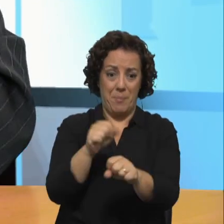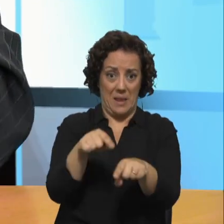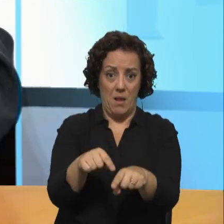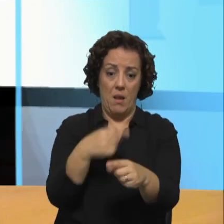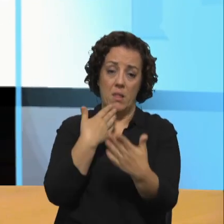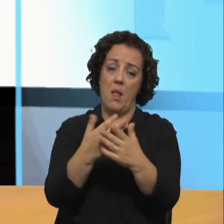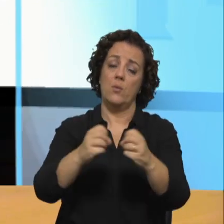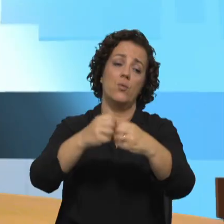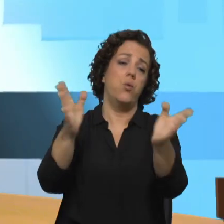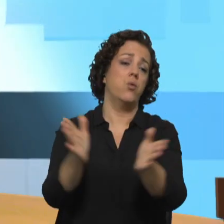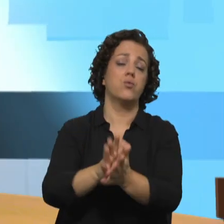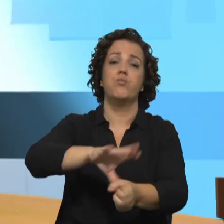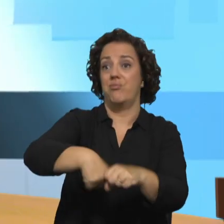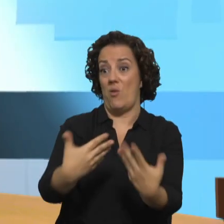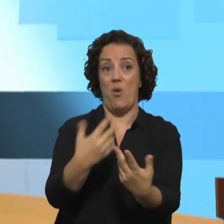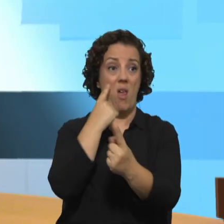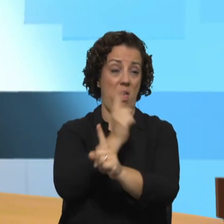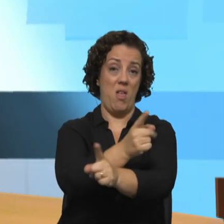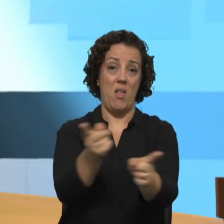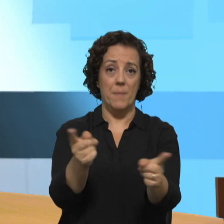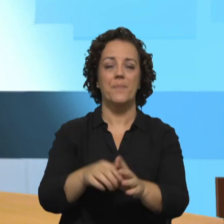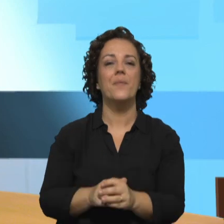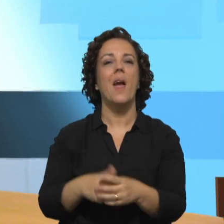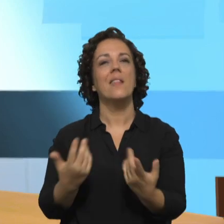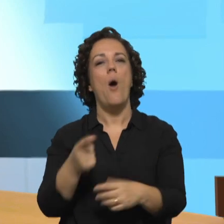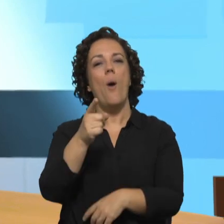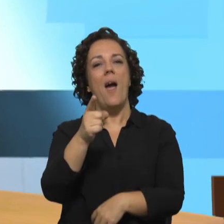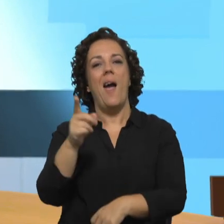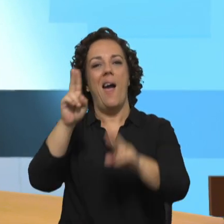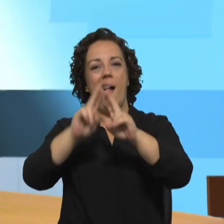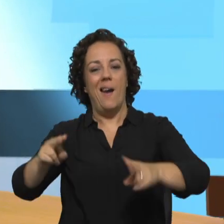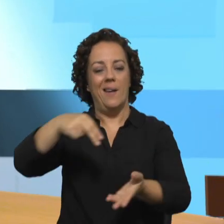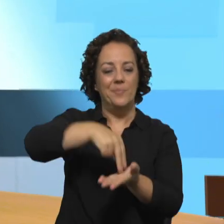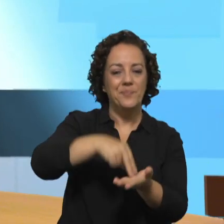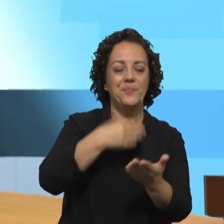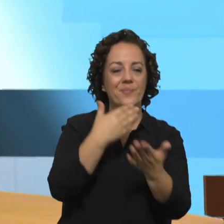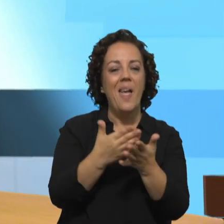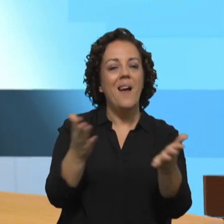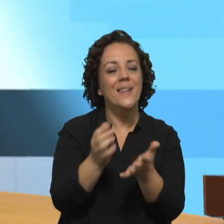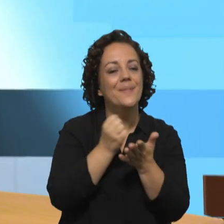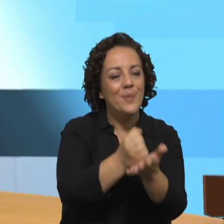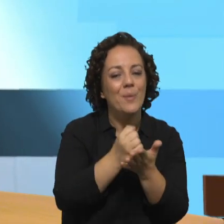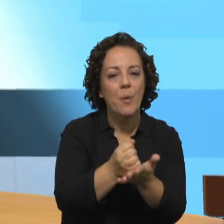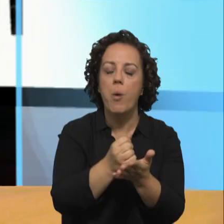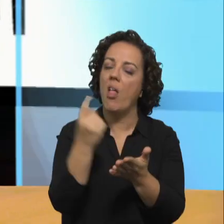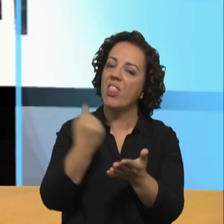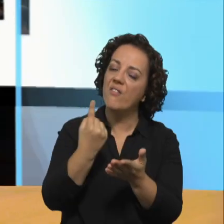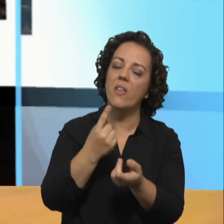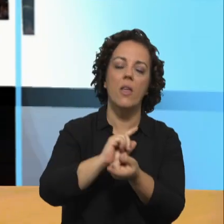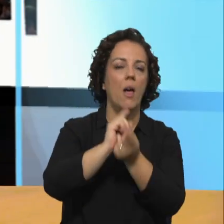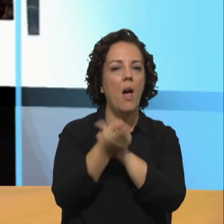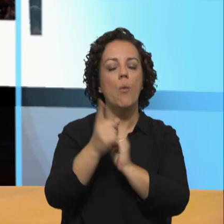acontecer. Portanto, este assistencialismo dever-se-ia converter em projetos sustentáveis de desenvolvimento. Devia-se converter.